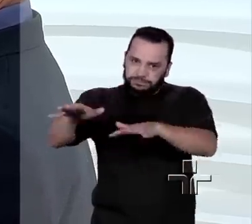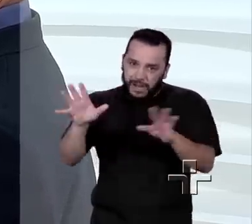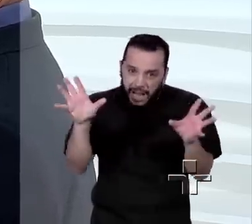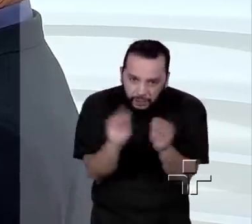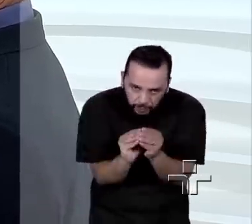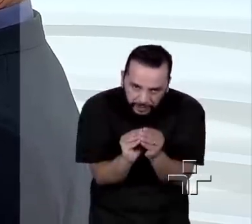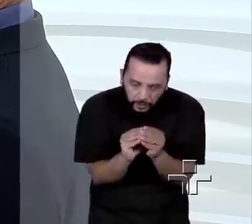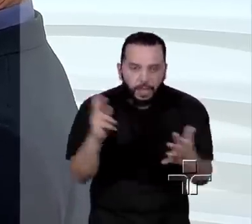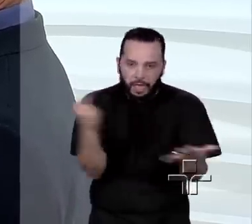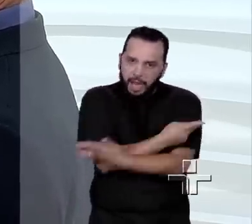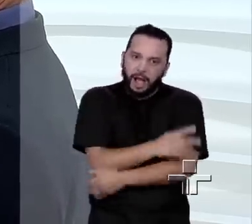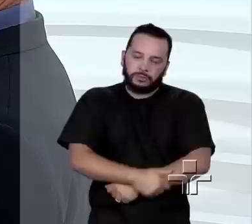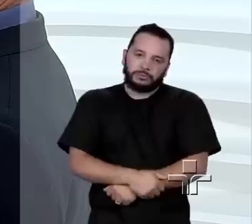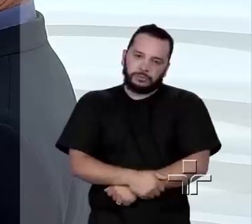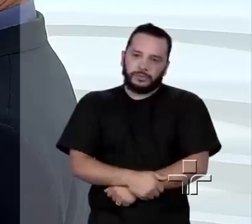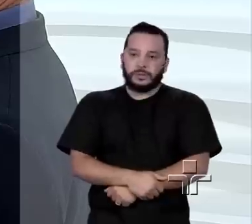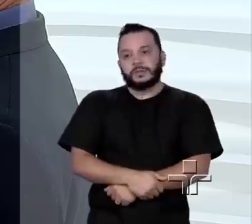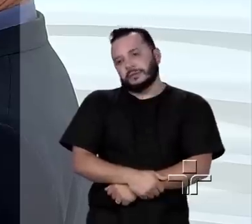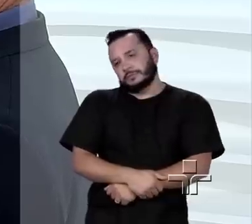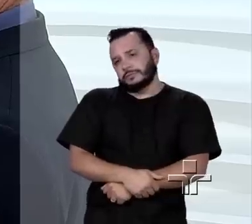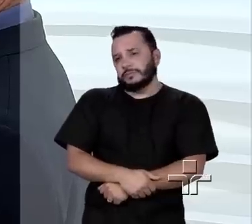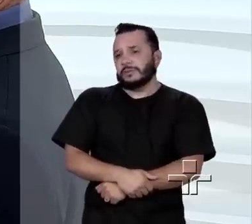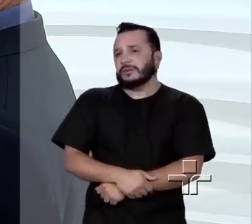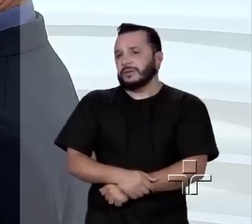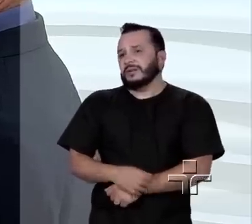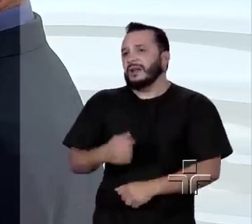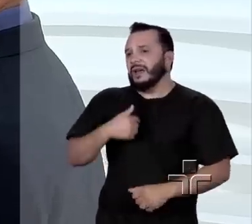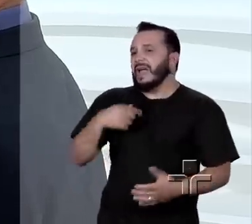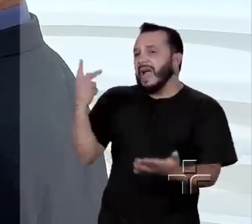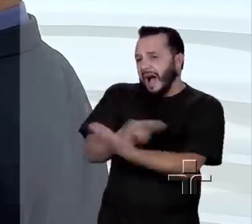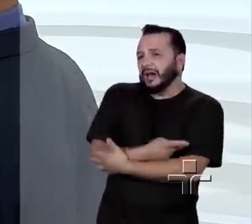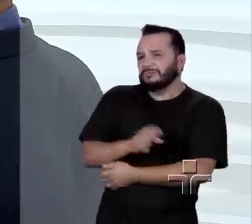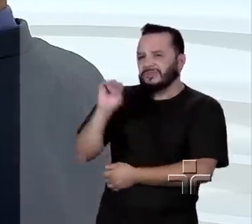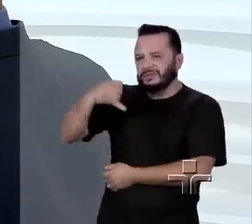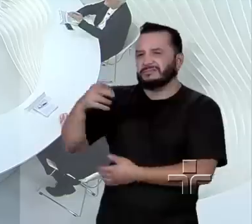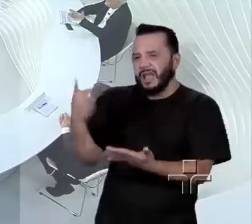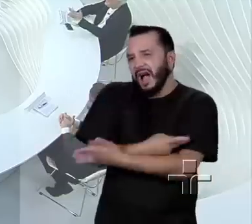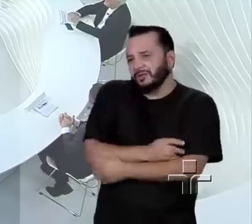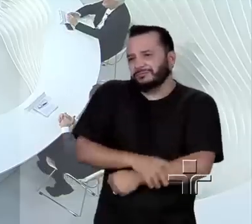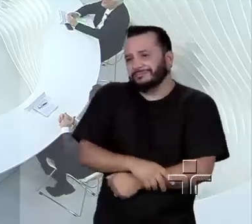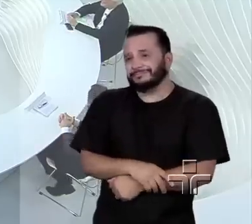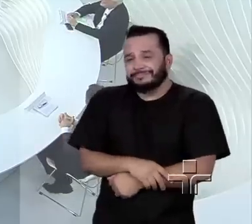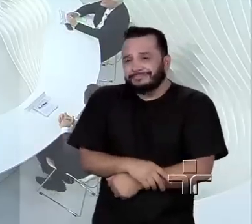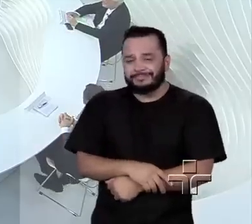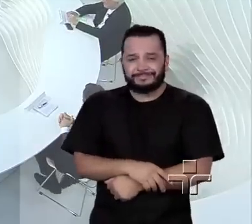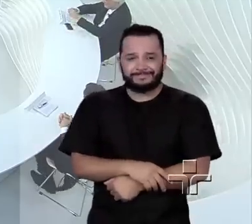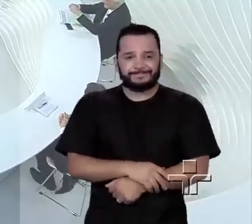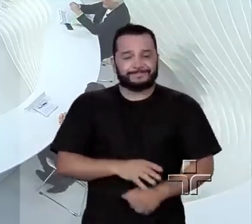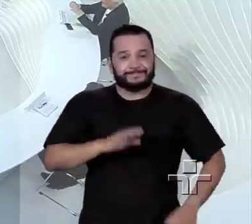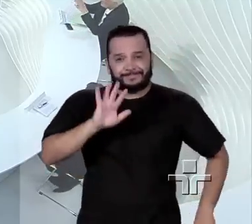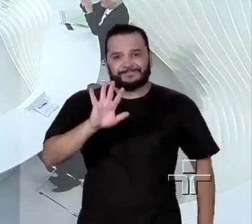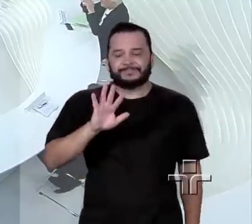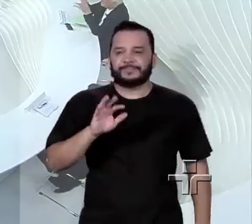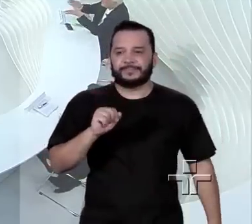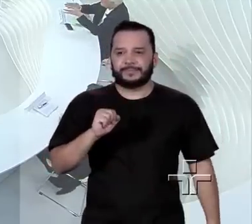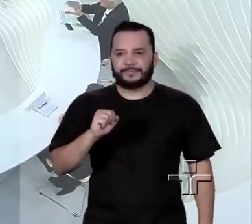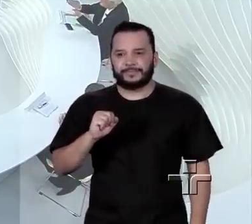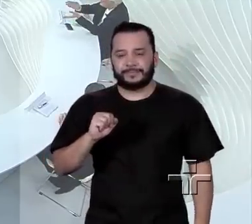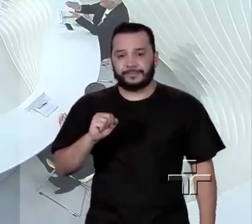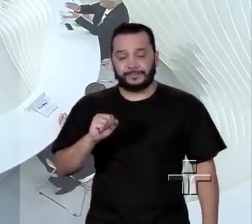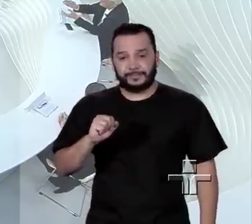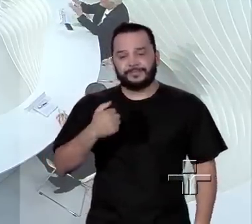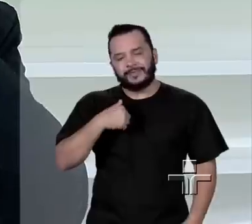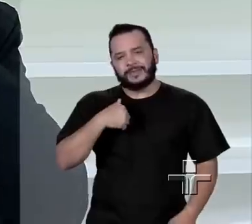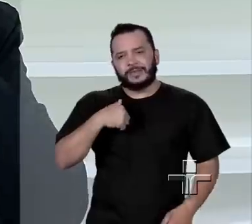resultado, a população está vendo. Deu errado. Deu errado. João Gabriel. Senador,